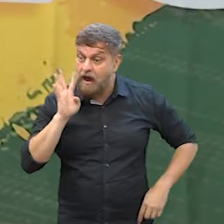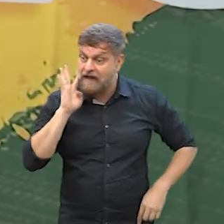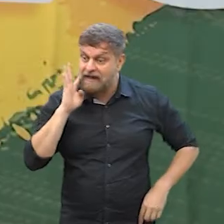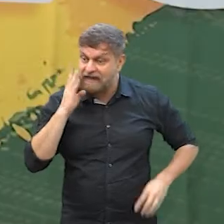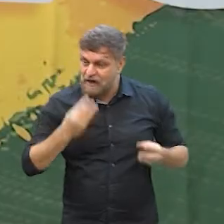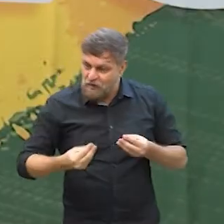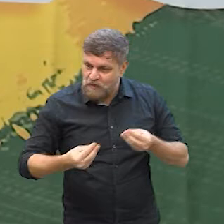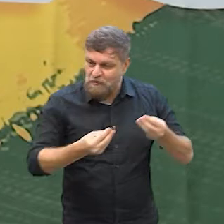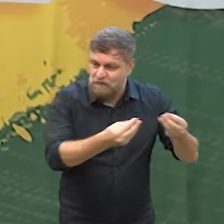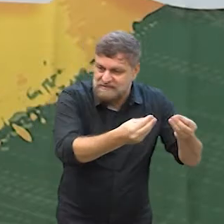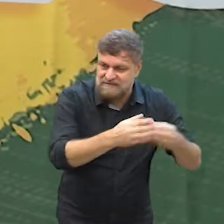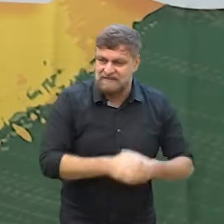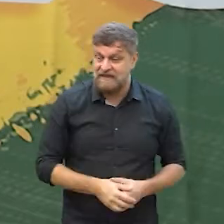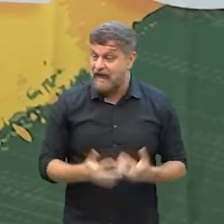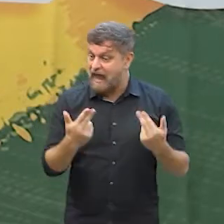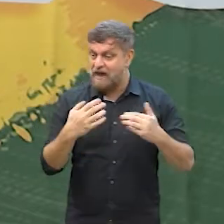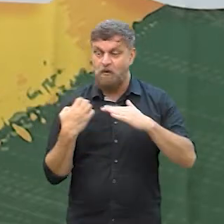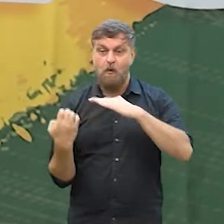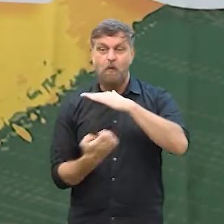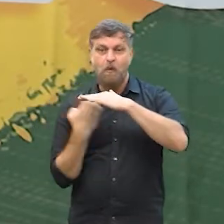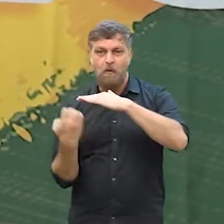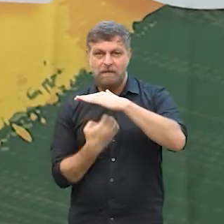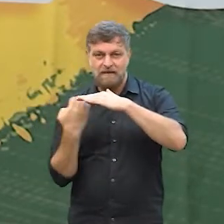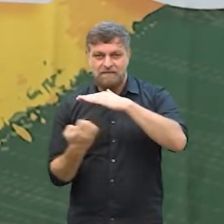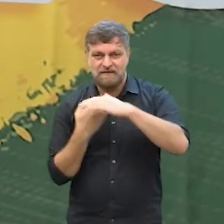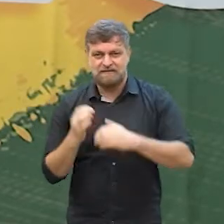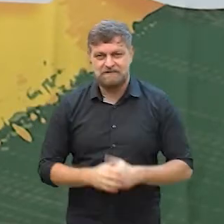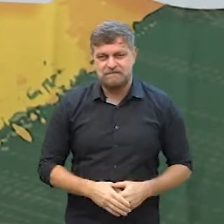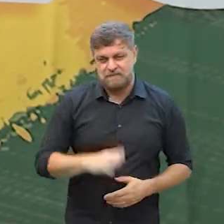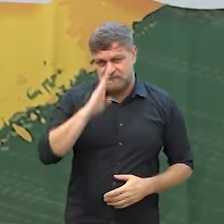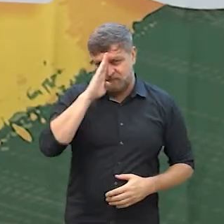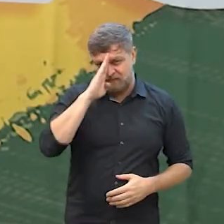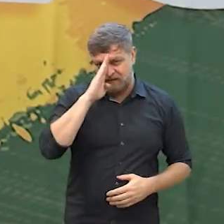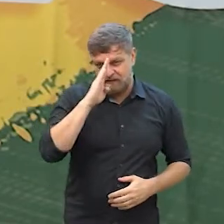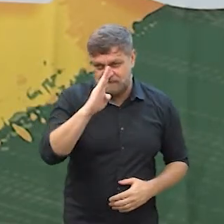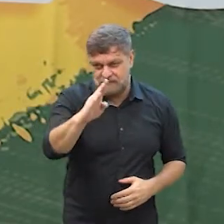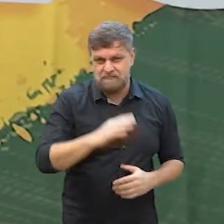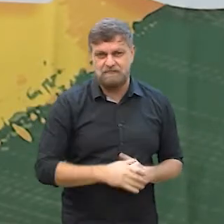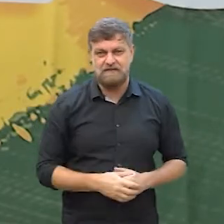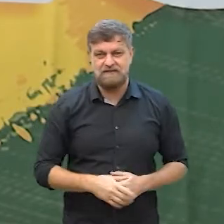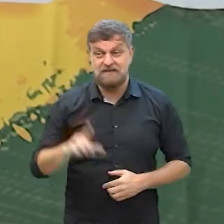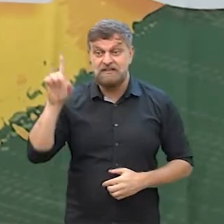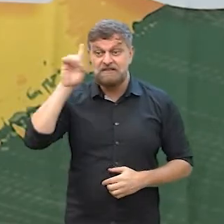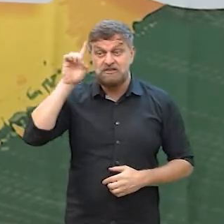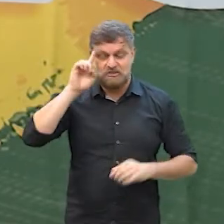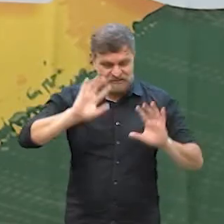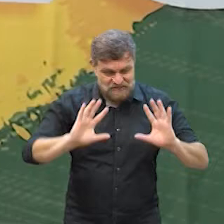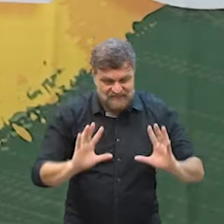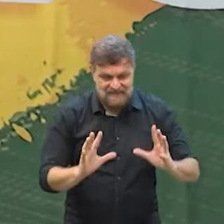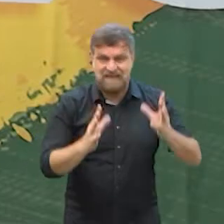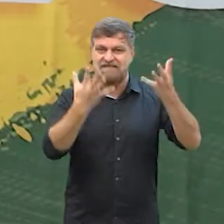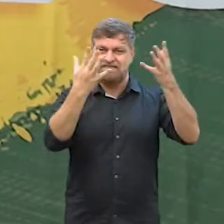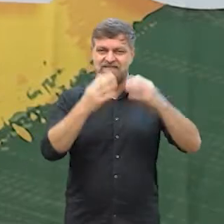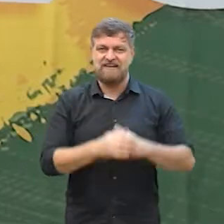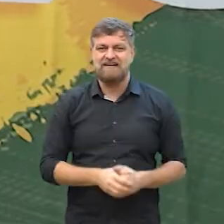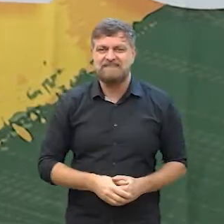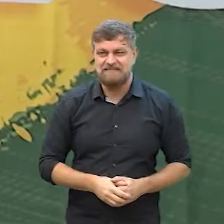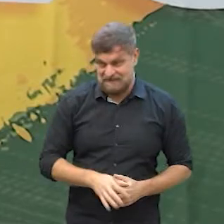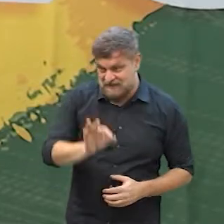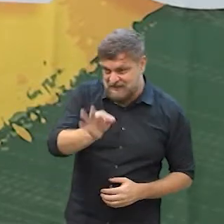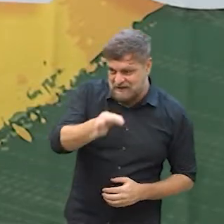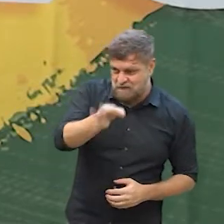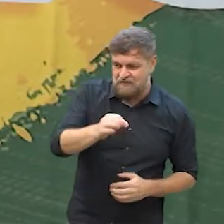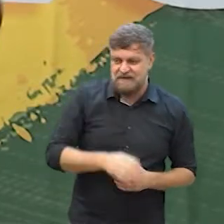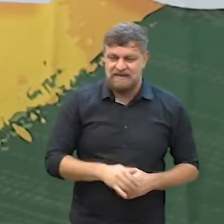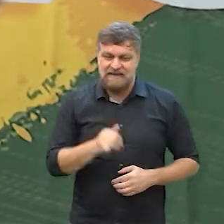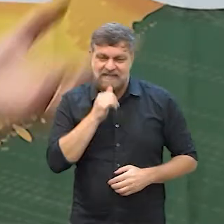legal. É isso que as empresas fazem. Principalmente perto de datas comemorativas, né, professor? Então,